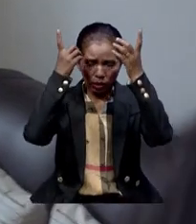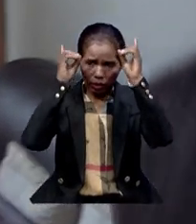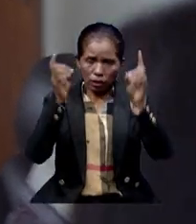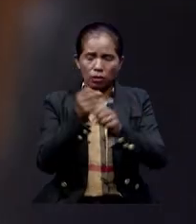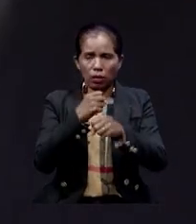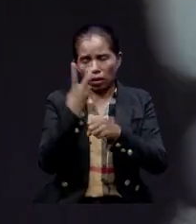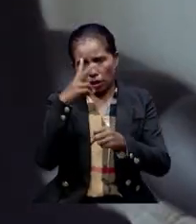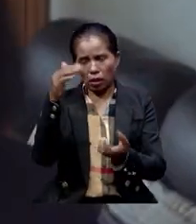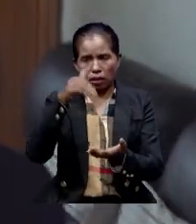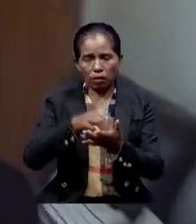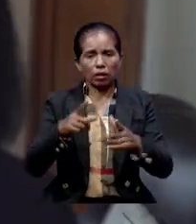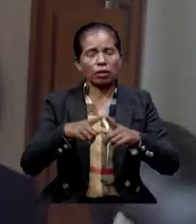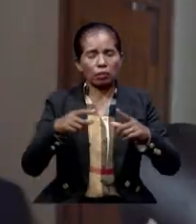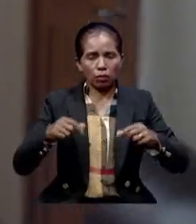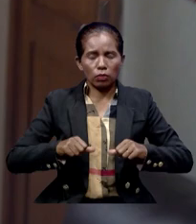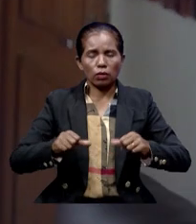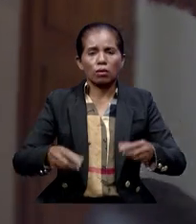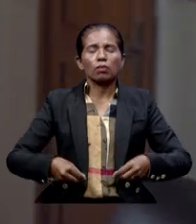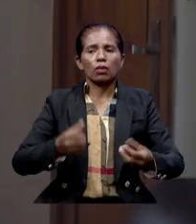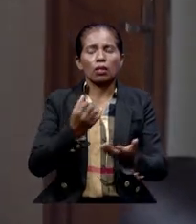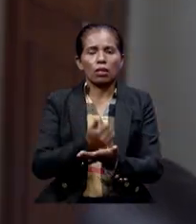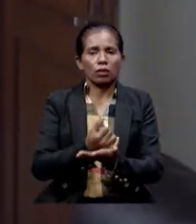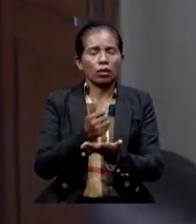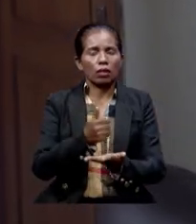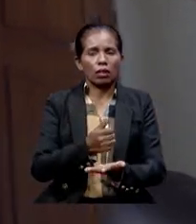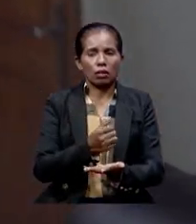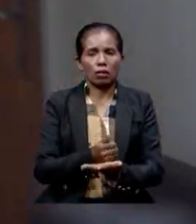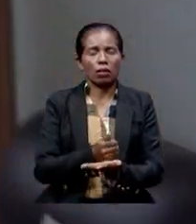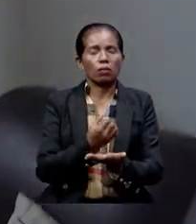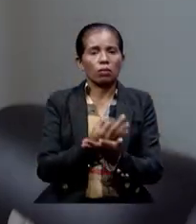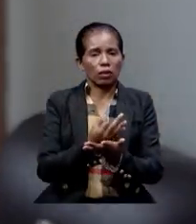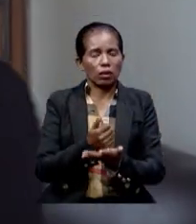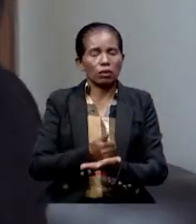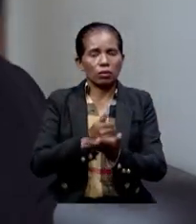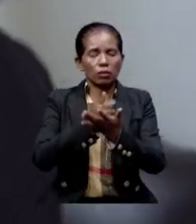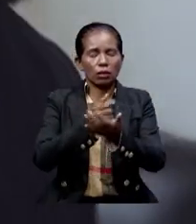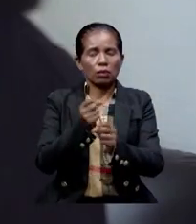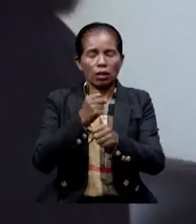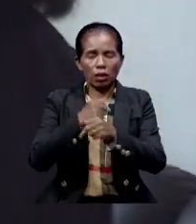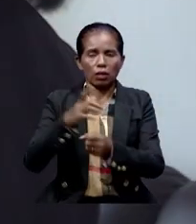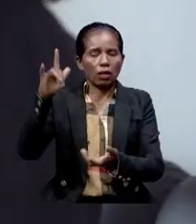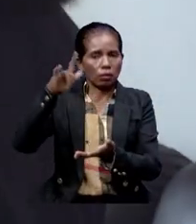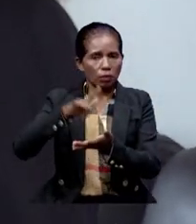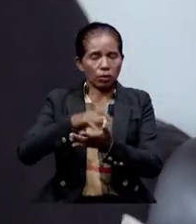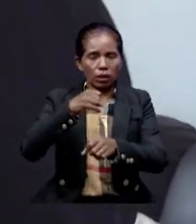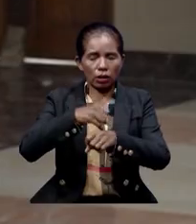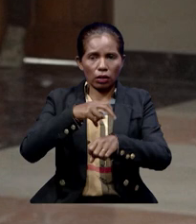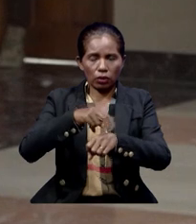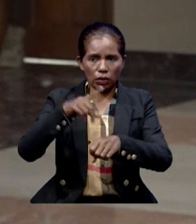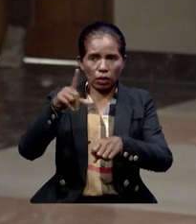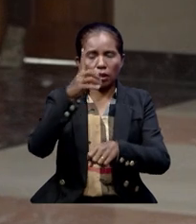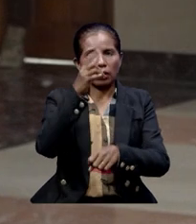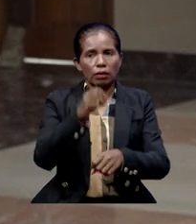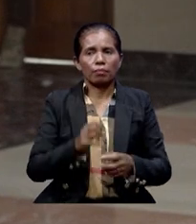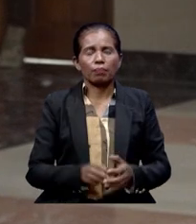revisão, mas o Japão continua a apoio ao fundo assistência social no Nebele Halo Construção Aeroporto Internacional Nicolau Lobato Dili. I